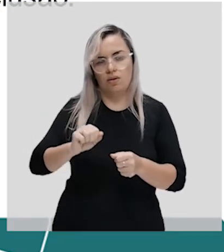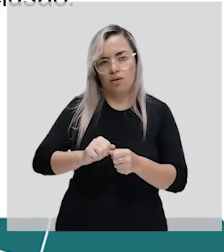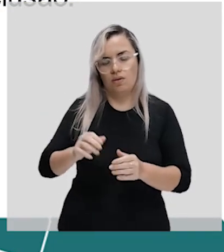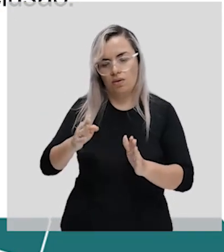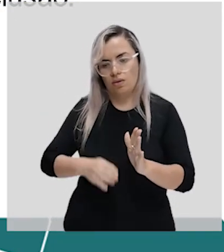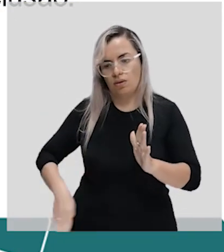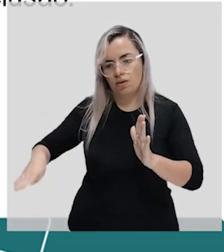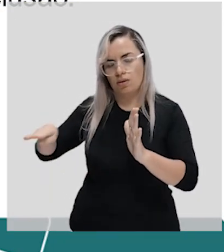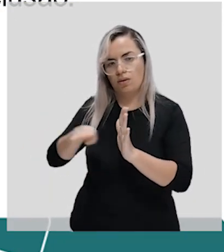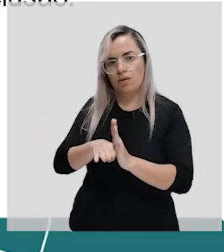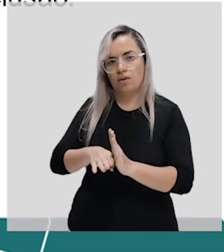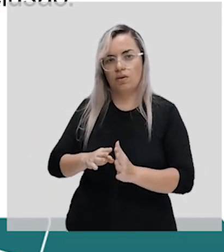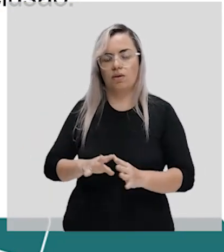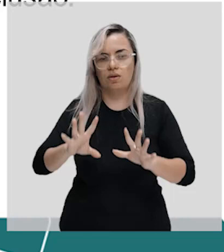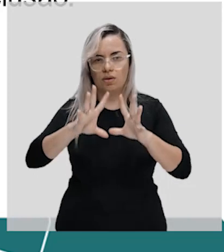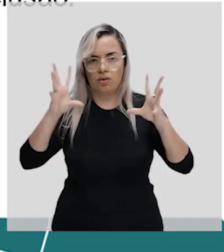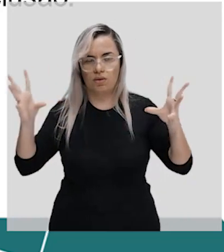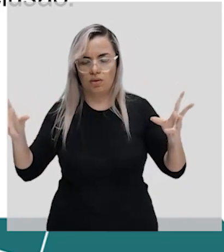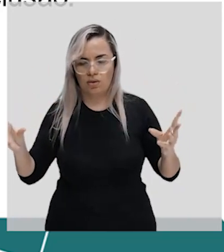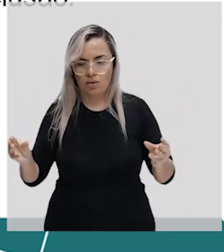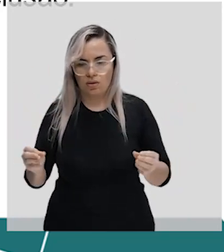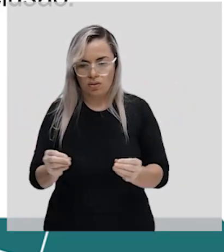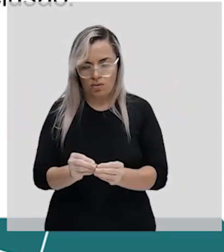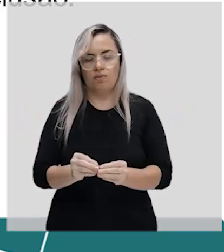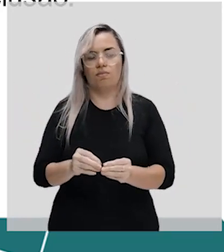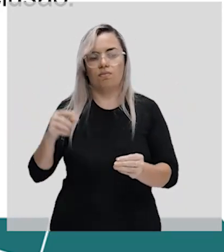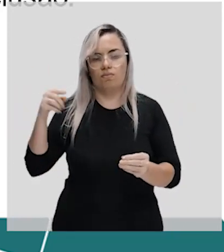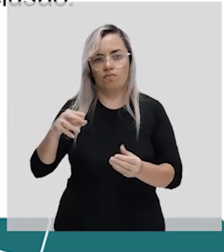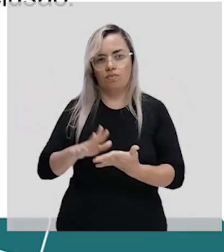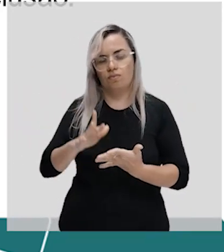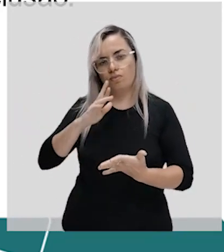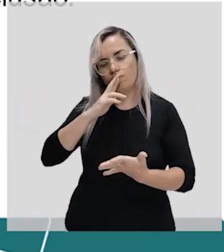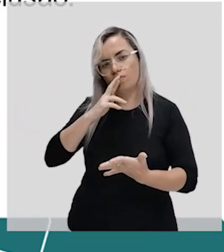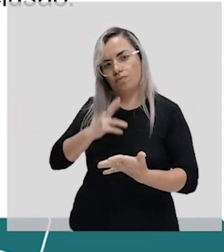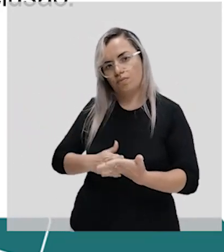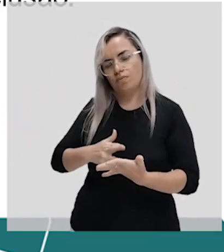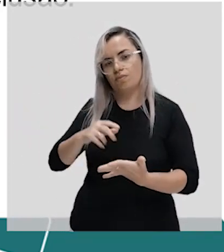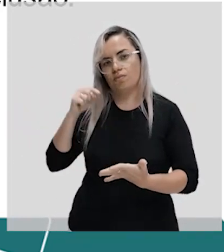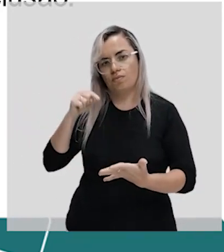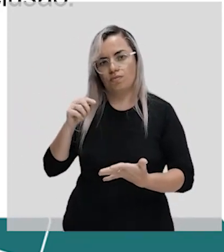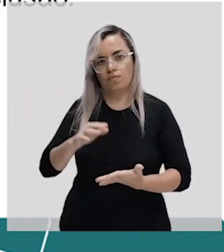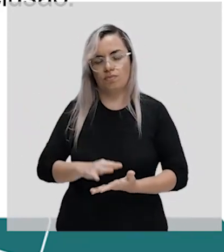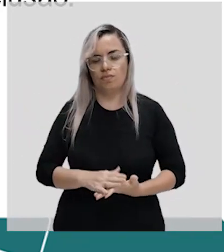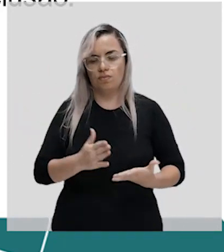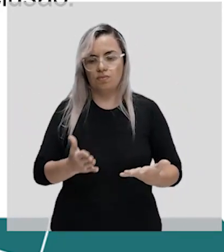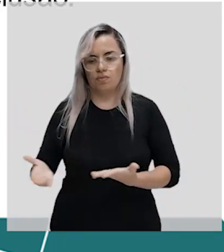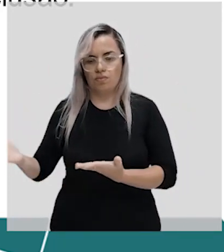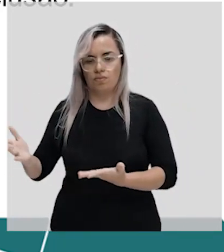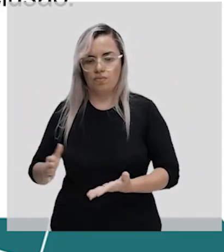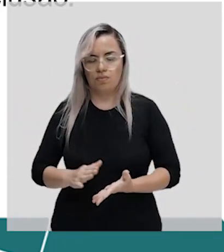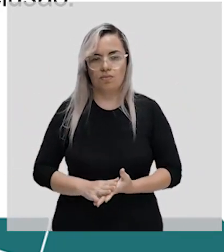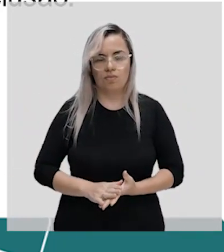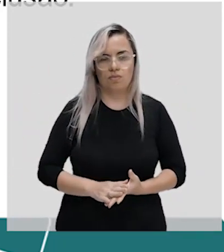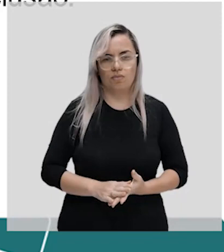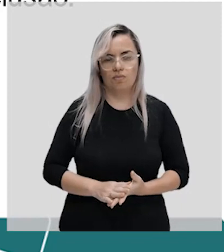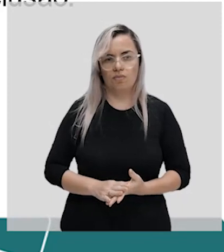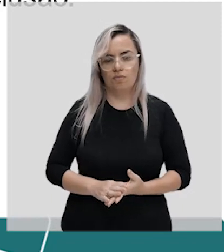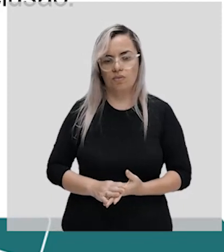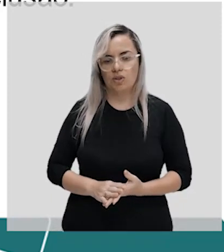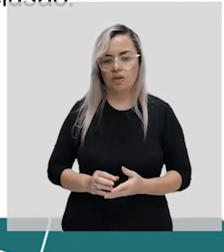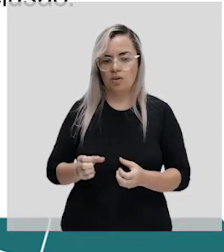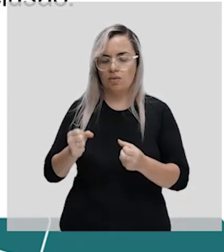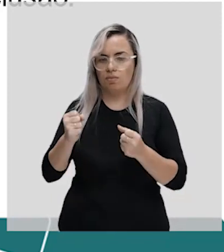você chega num resultado e esse resultado vai lhe dar uma conclusão que pode derrubar